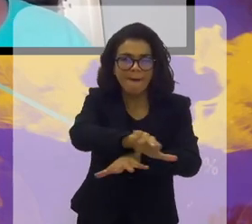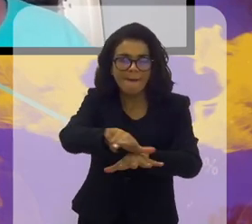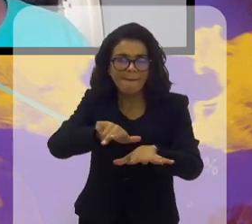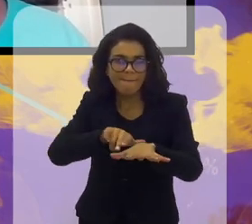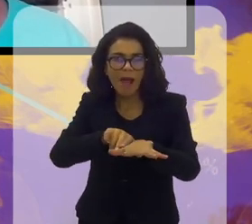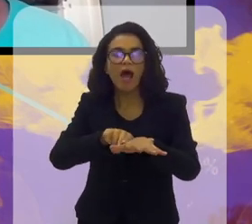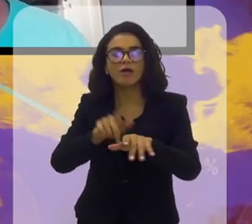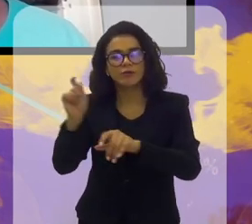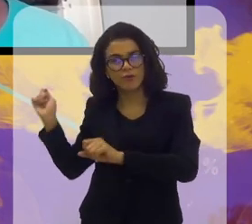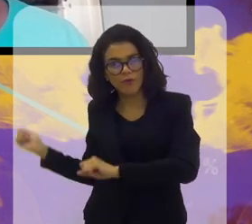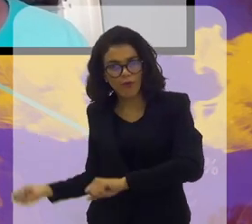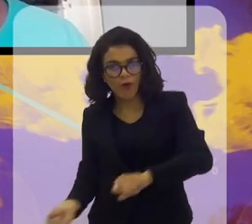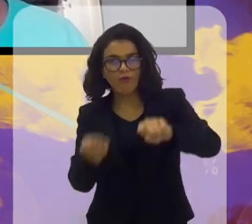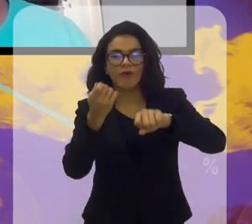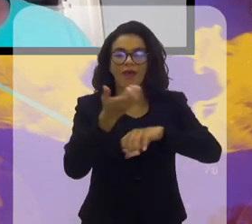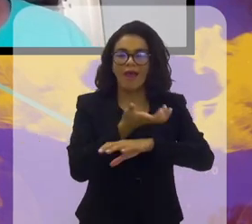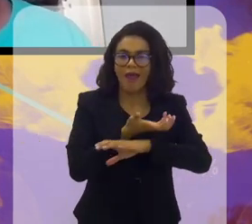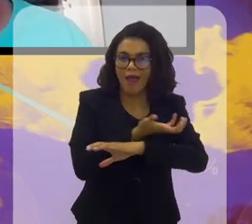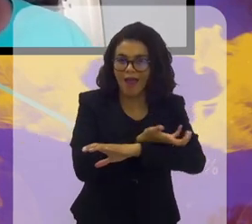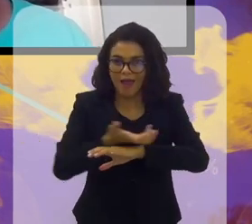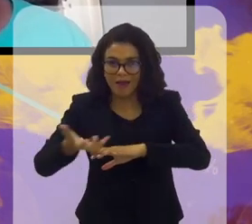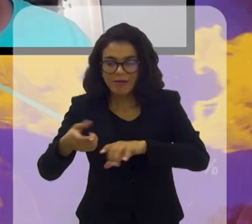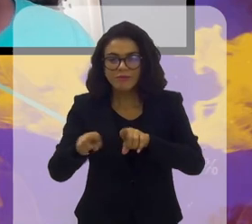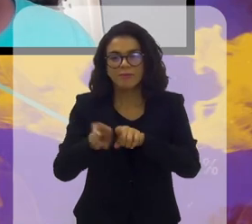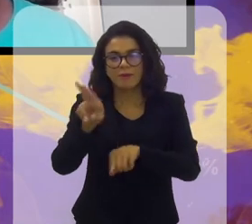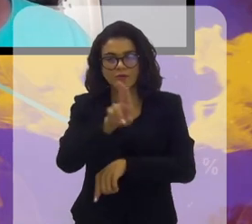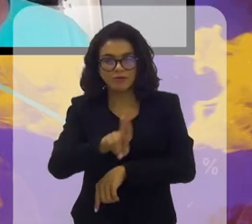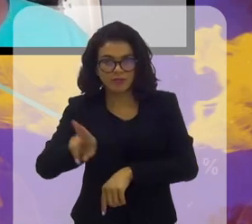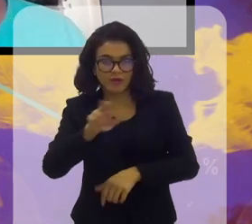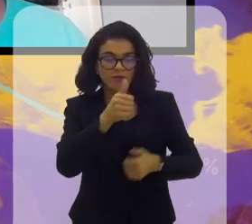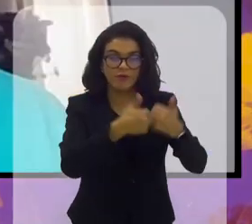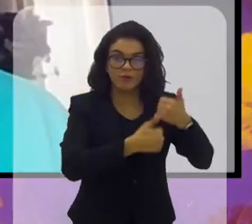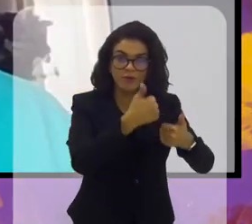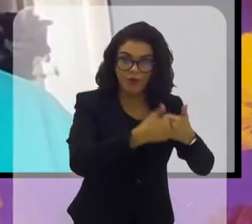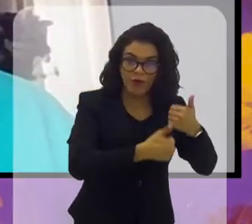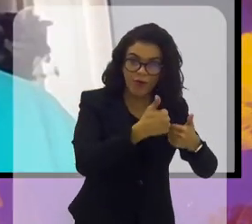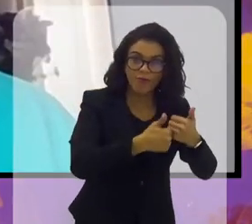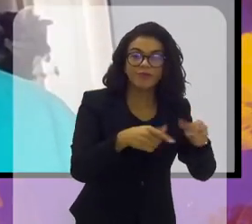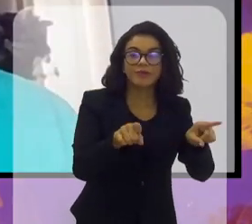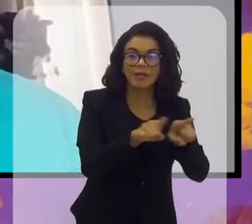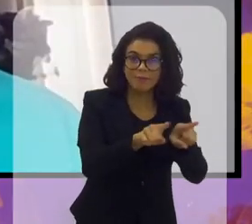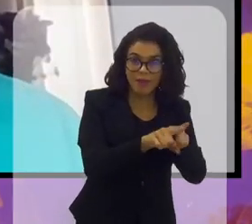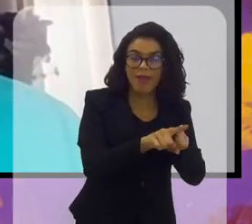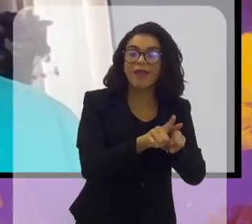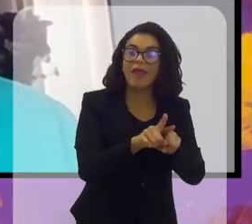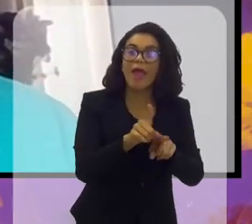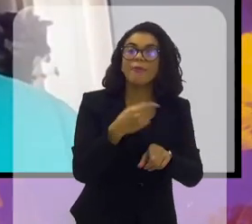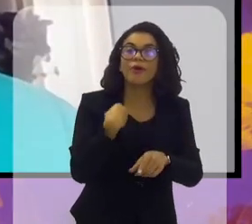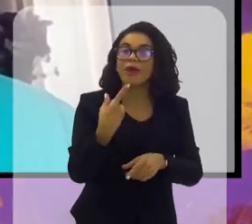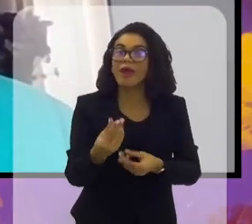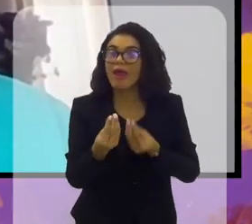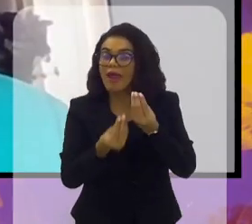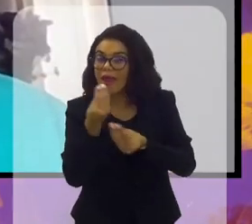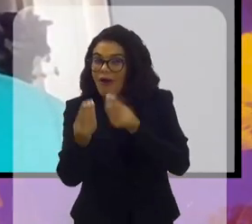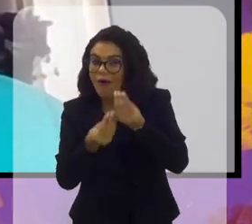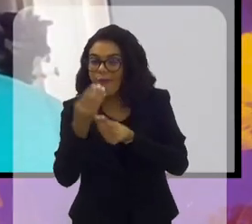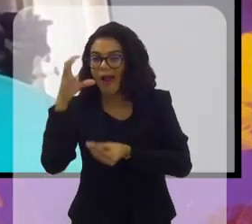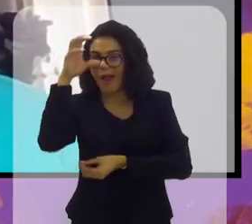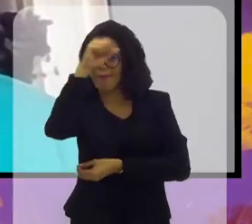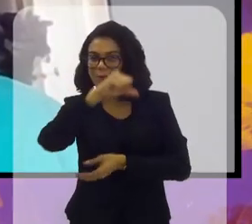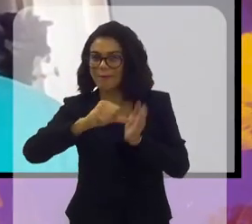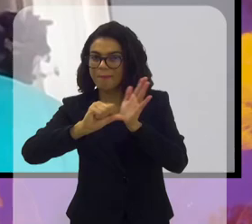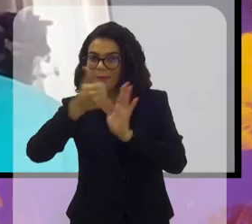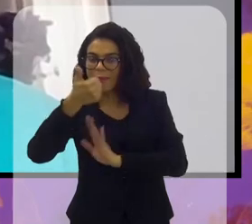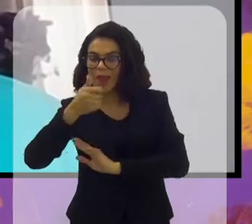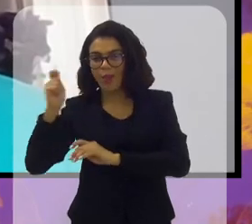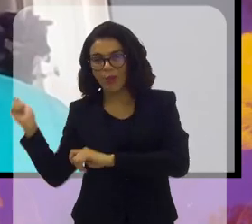golfe também são usadas nos campos de futebol e muito do que é usado hoje em campo de futebol veio do golfe. Nomeadamente